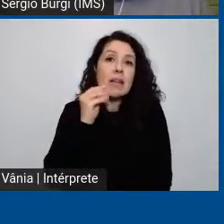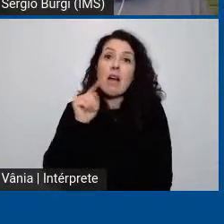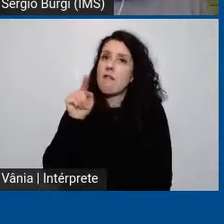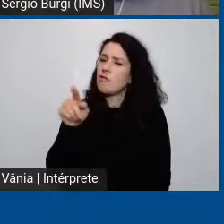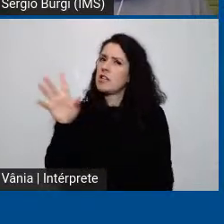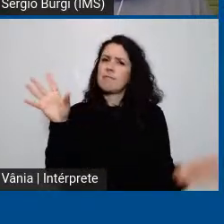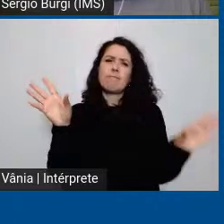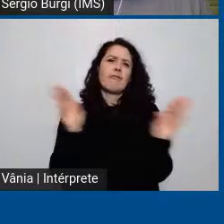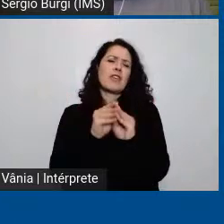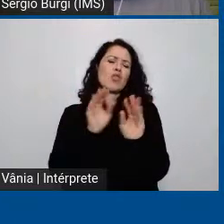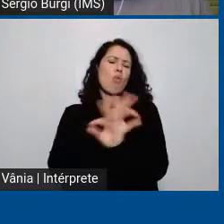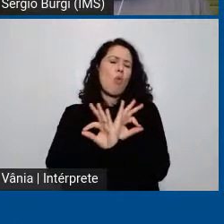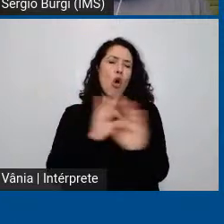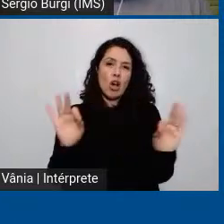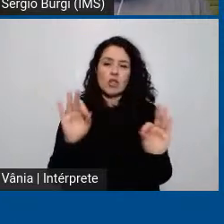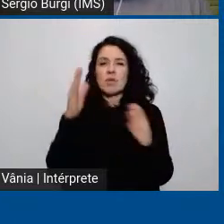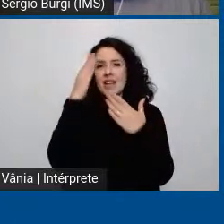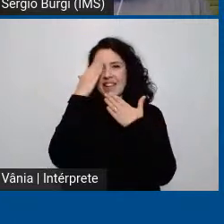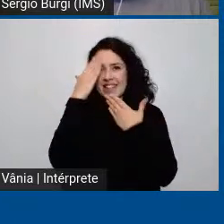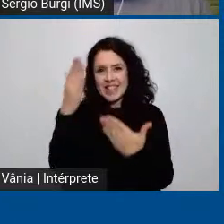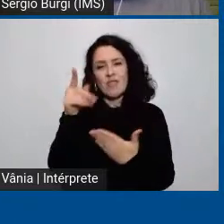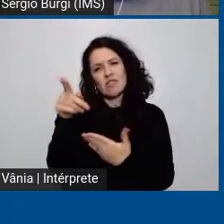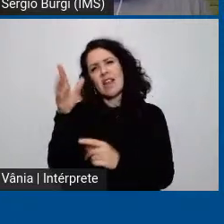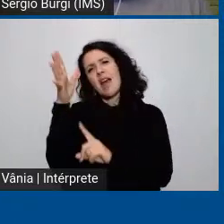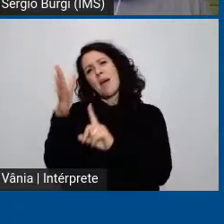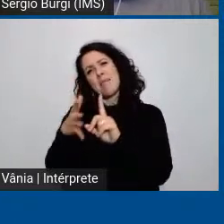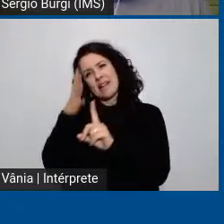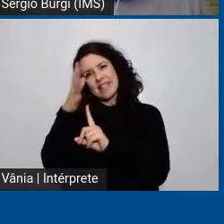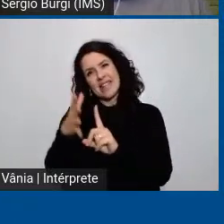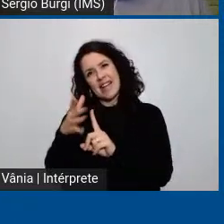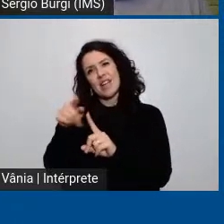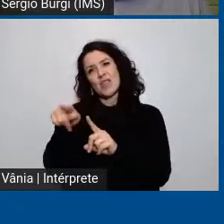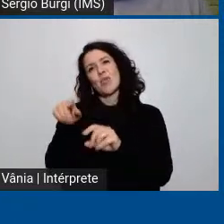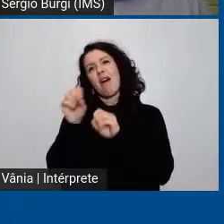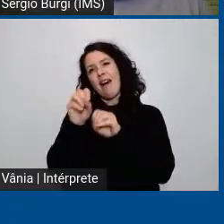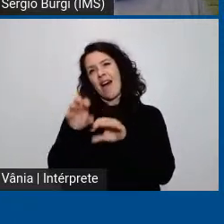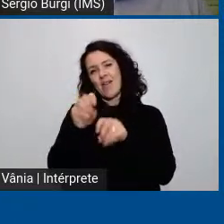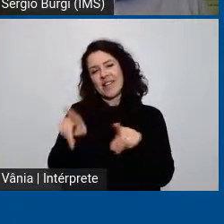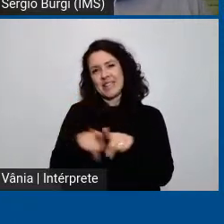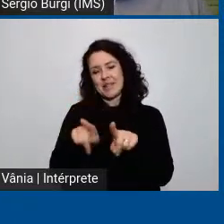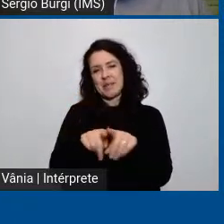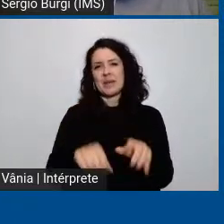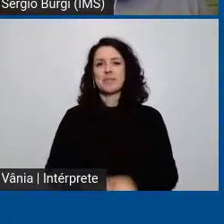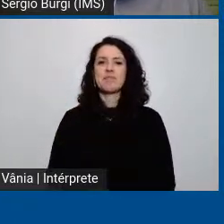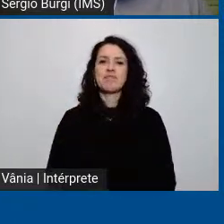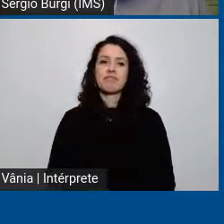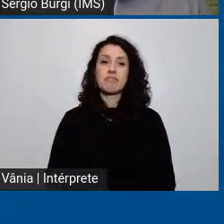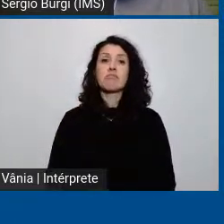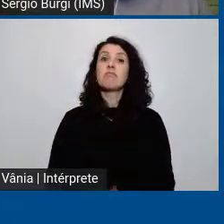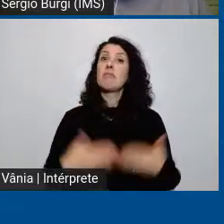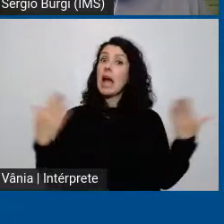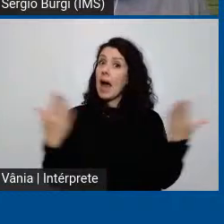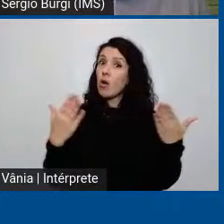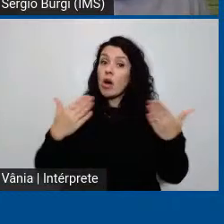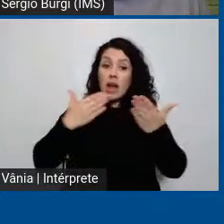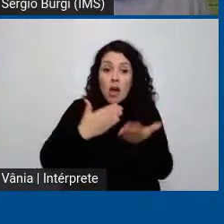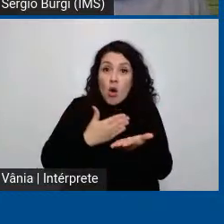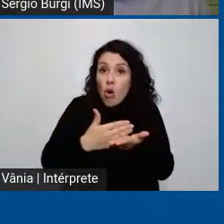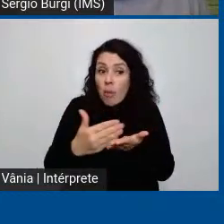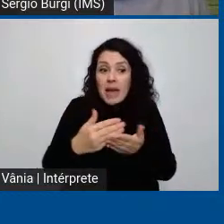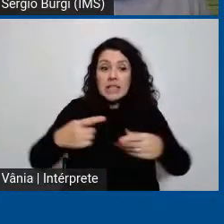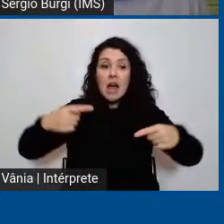e queria te agradecer pela sua fala, pela sua aula. Bom, vou dar início, então, aos debates.